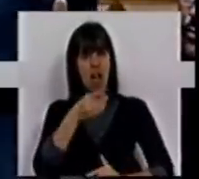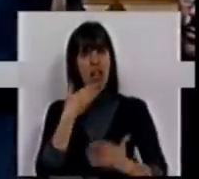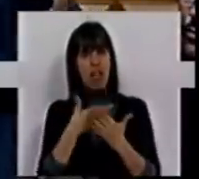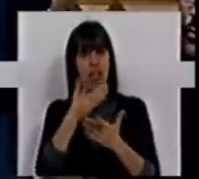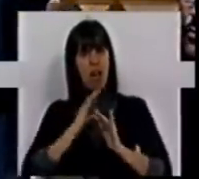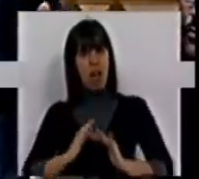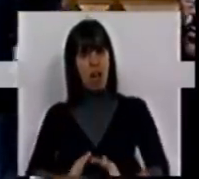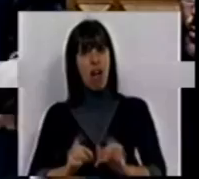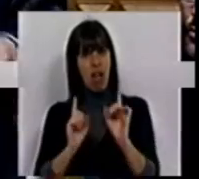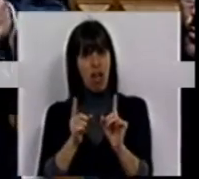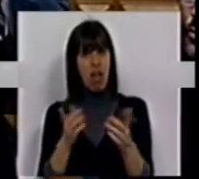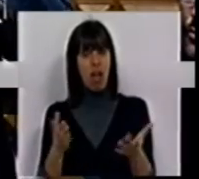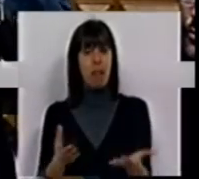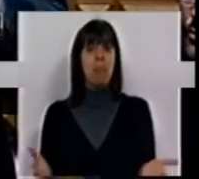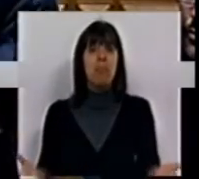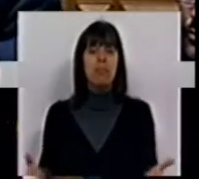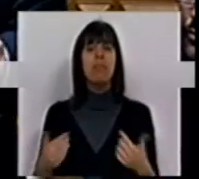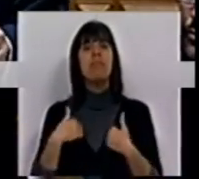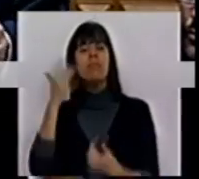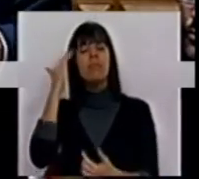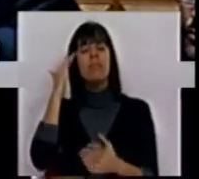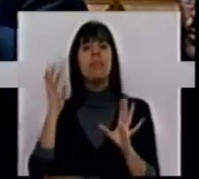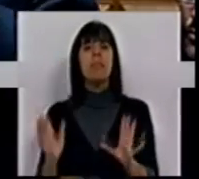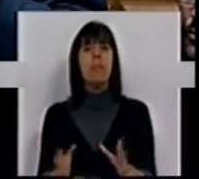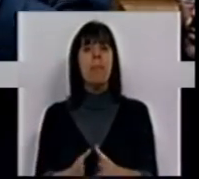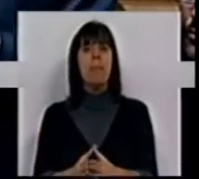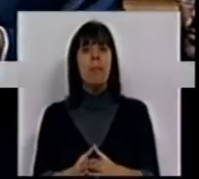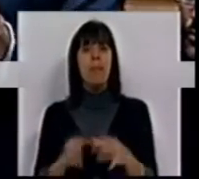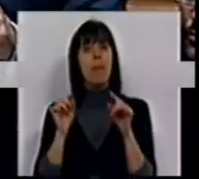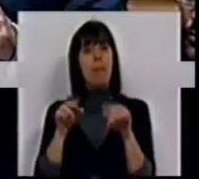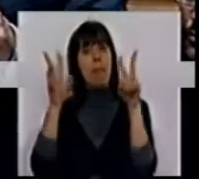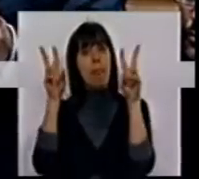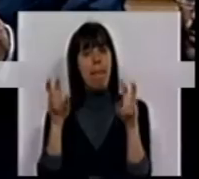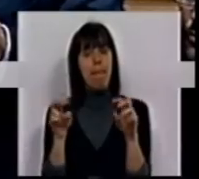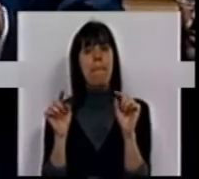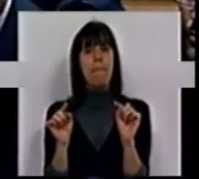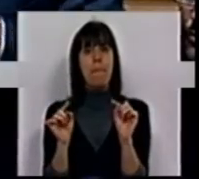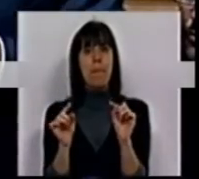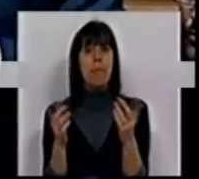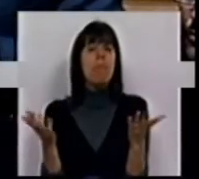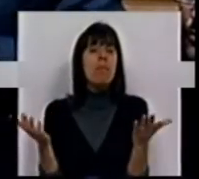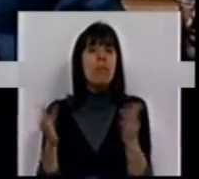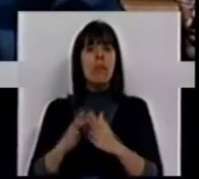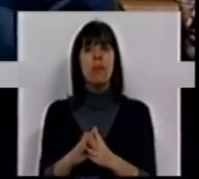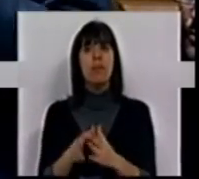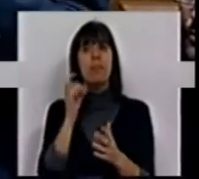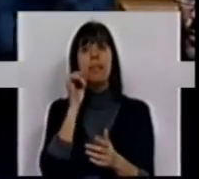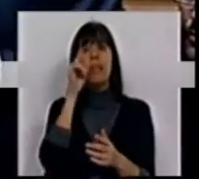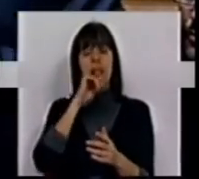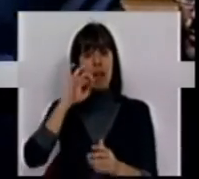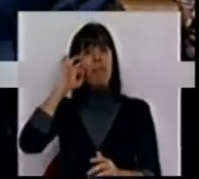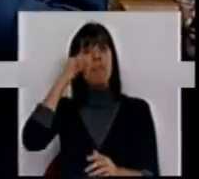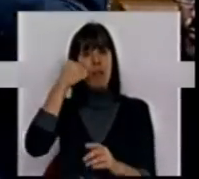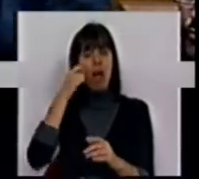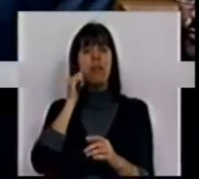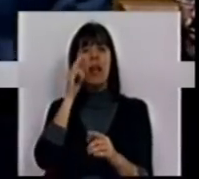É isso que o consola. Nós consideramos que nessa matéria, afinal, quem se